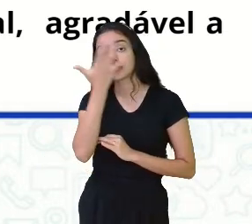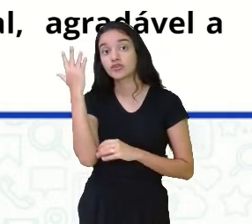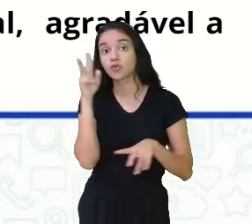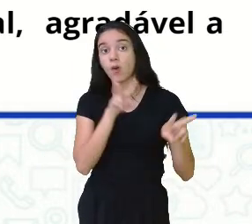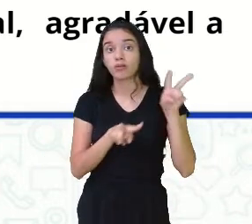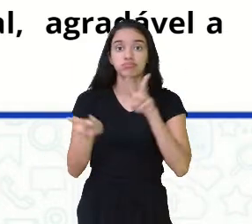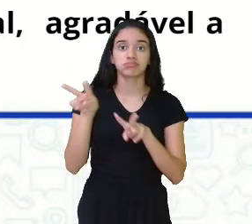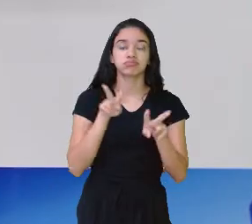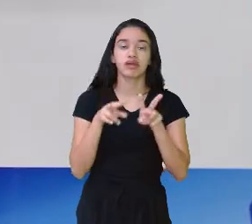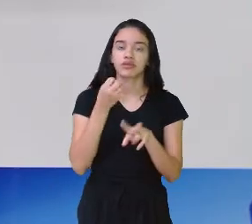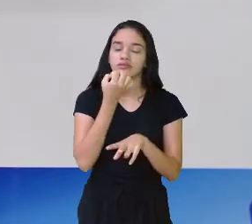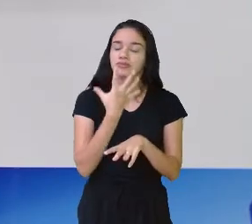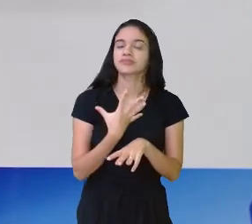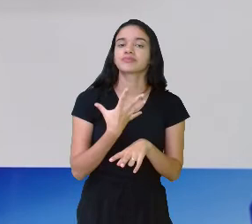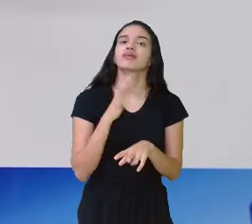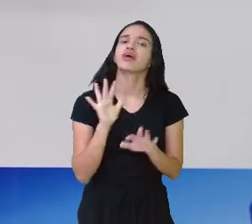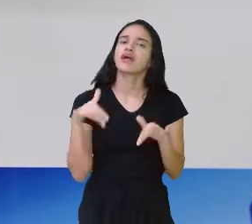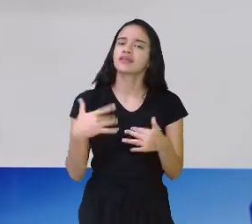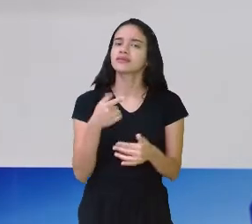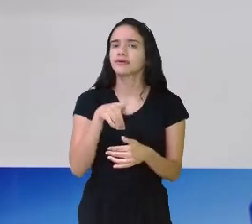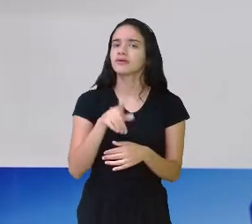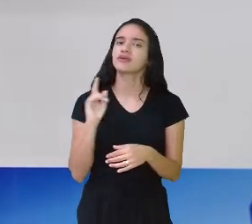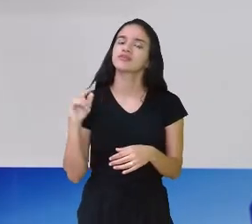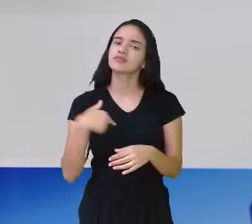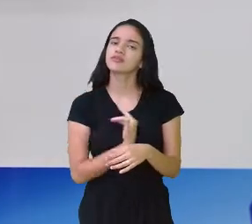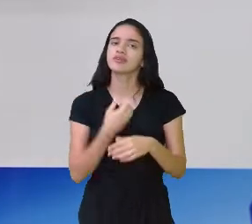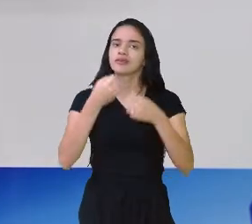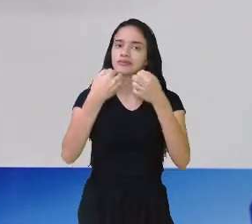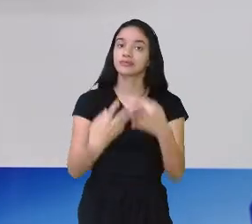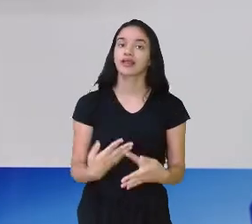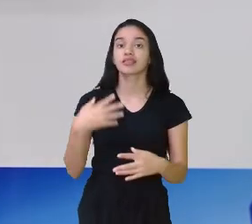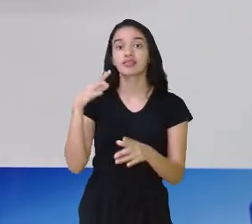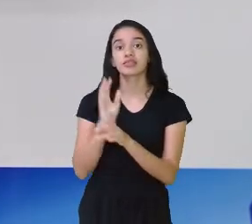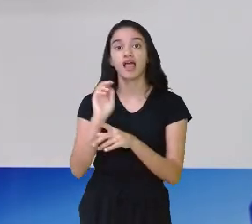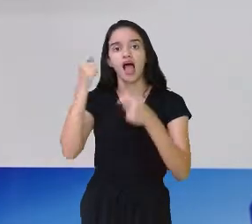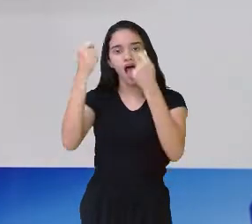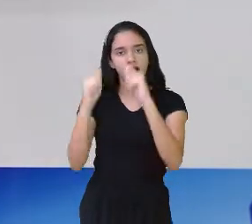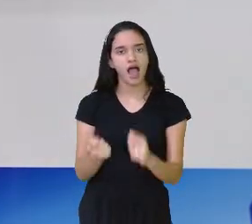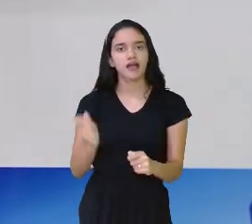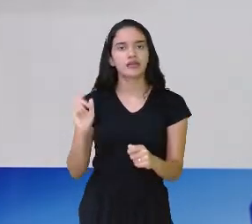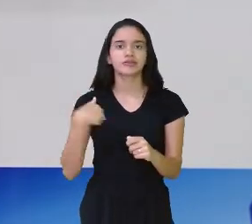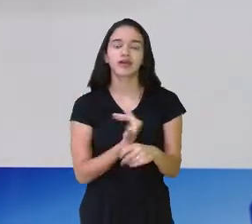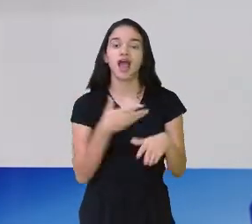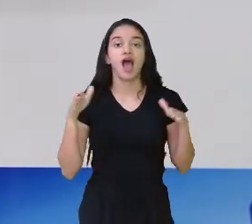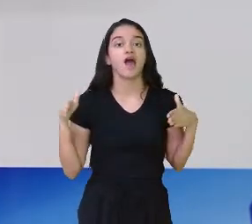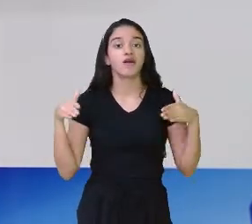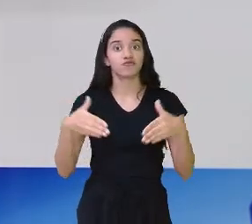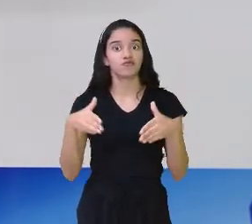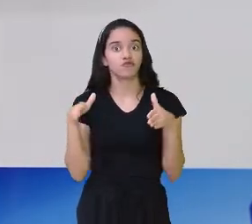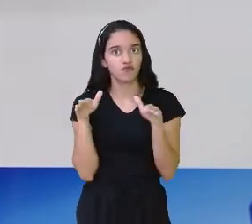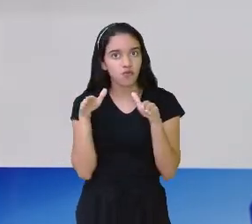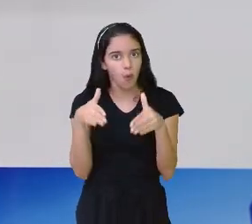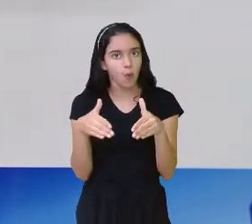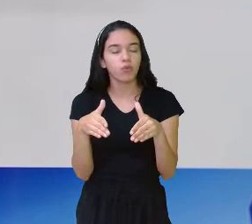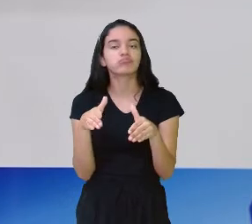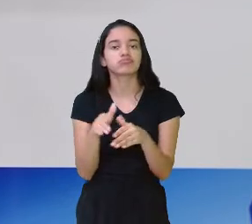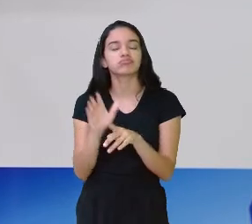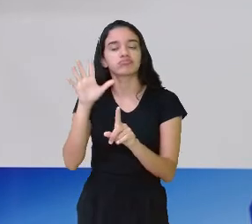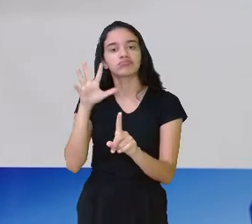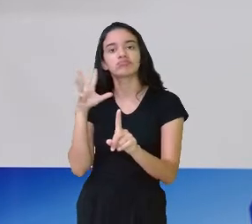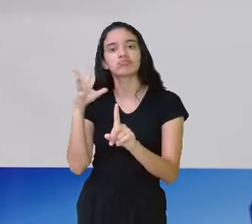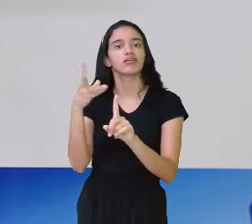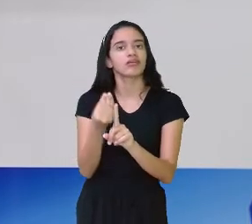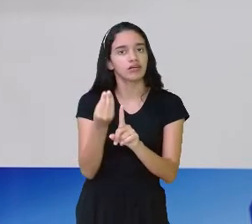e harmonioso. Aí, no caso, a gente falando da arte. Aí agora a gente vai dar uma focadinha mesmo na coisa da arte,